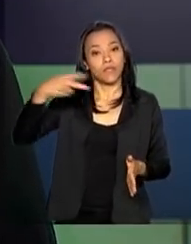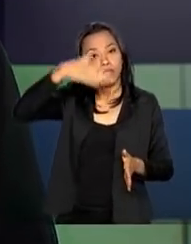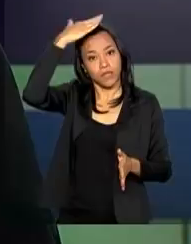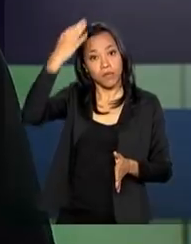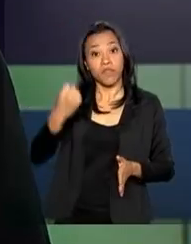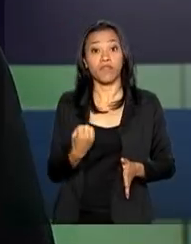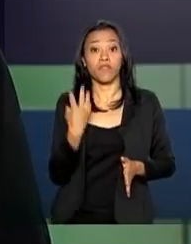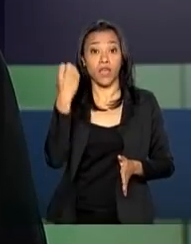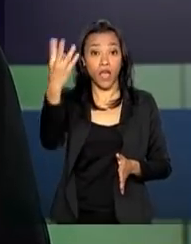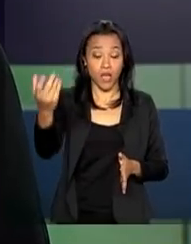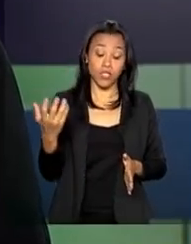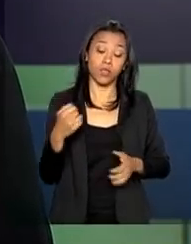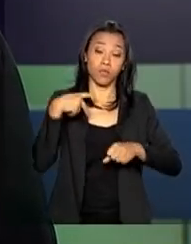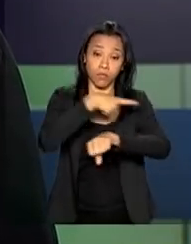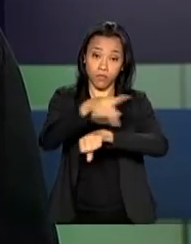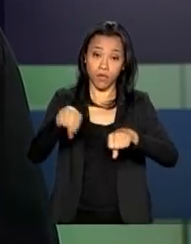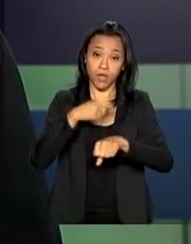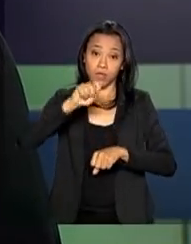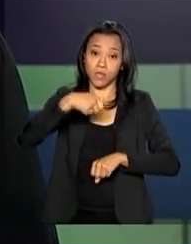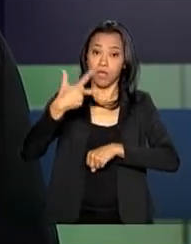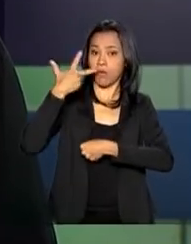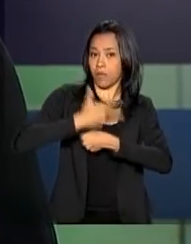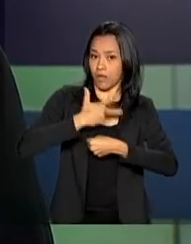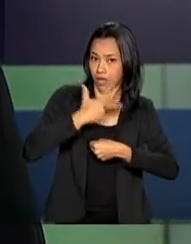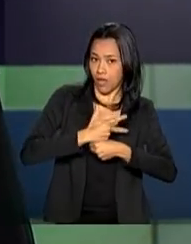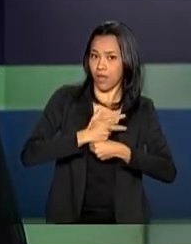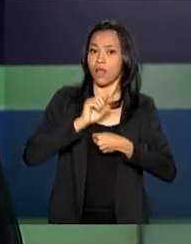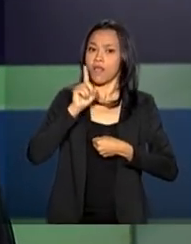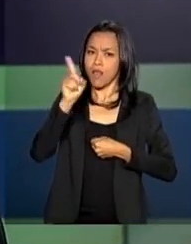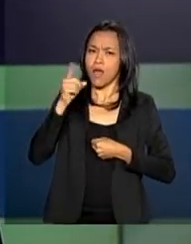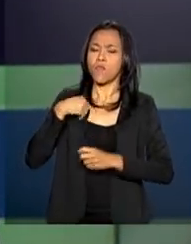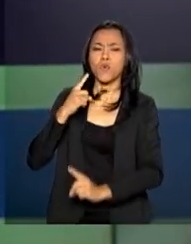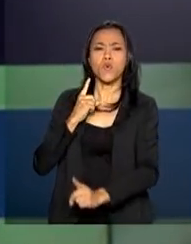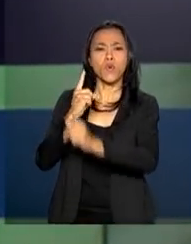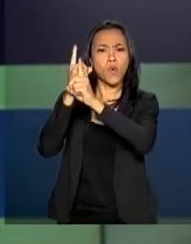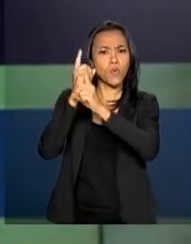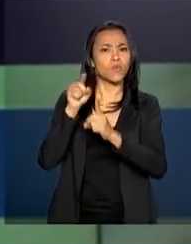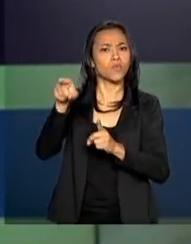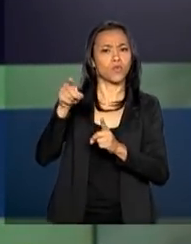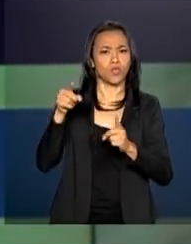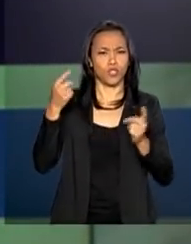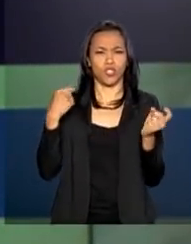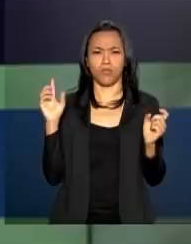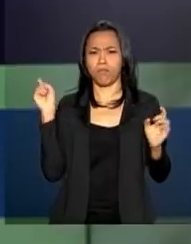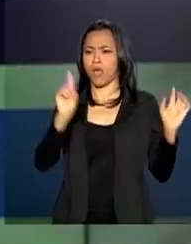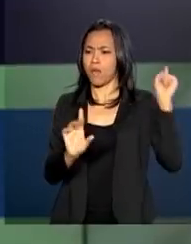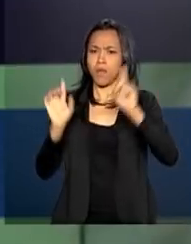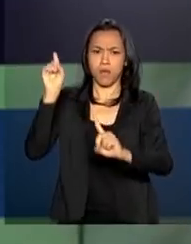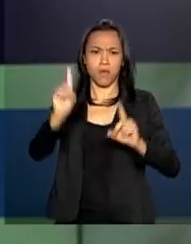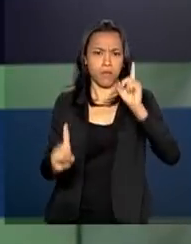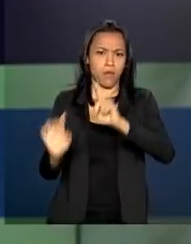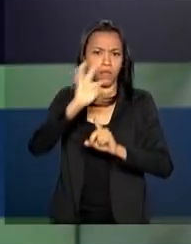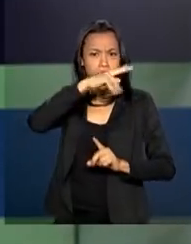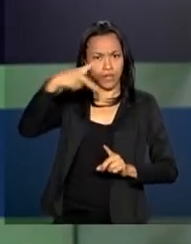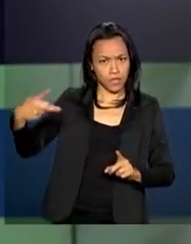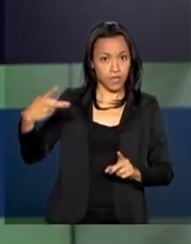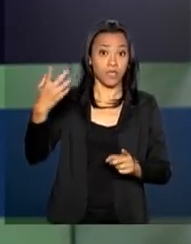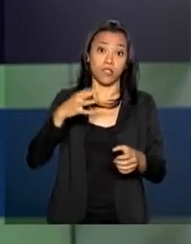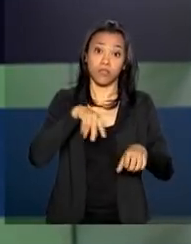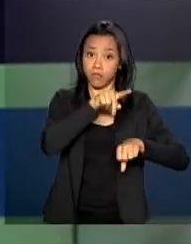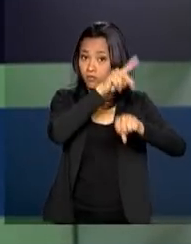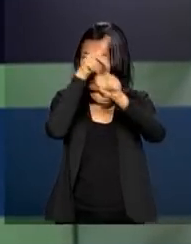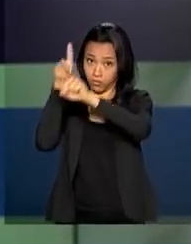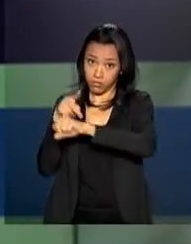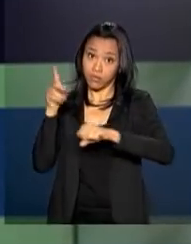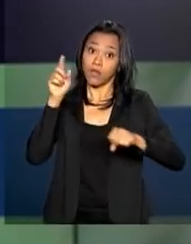para Guatemala, onde participa da Cúpula Ibero-Americana de Chefes de Estado e de Governo. É a 26ª edição do